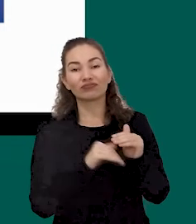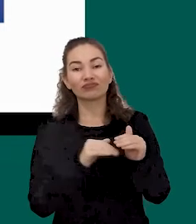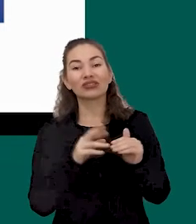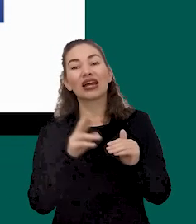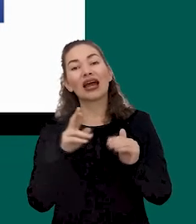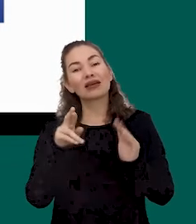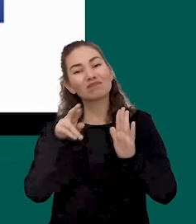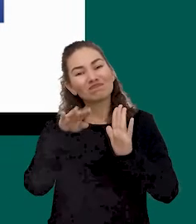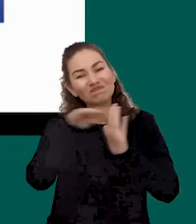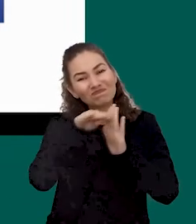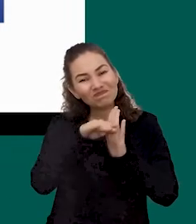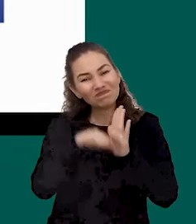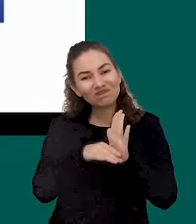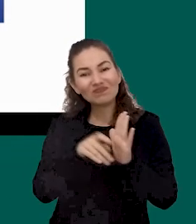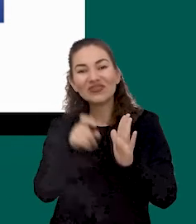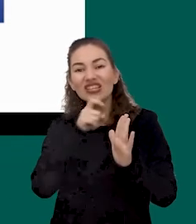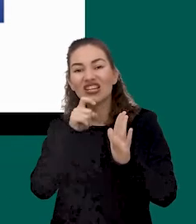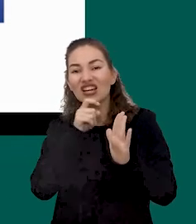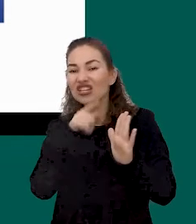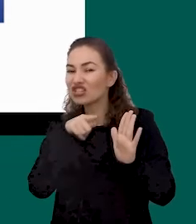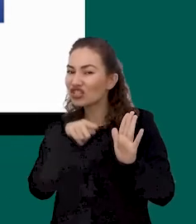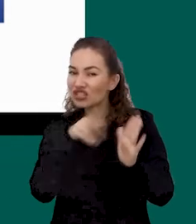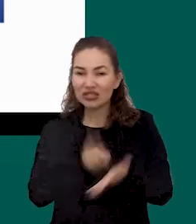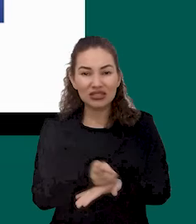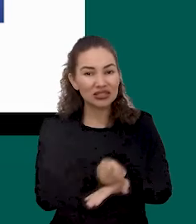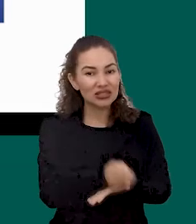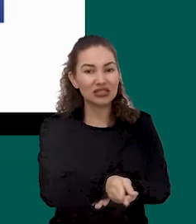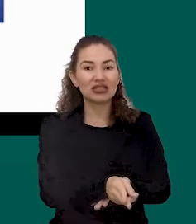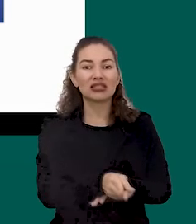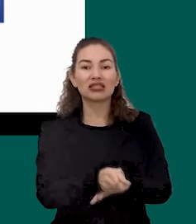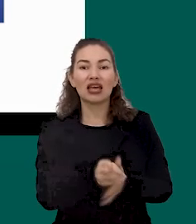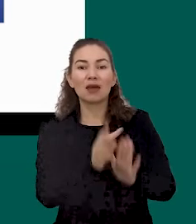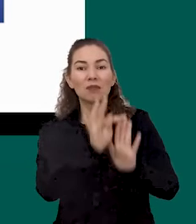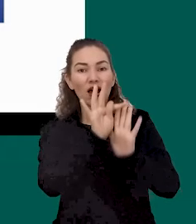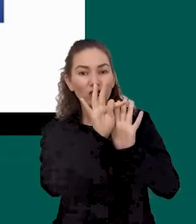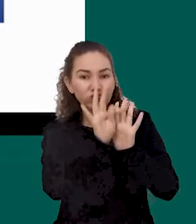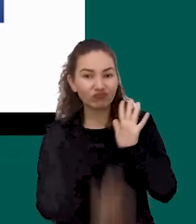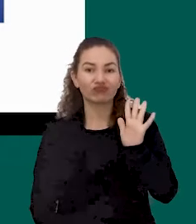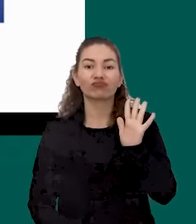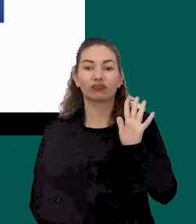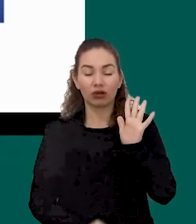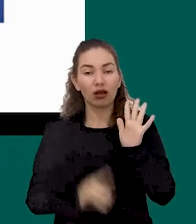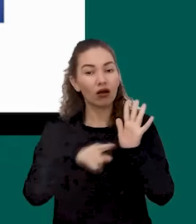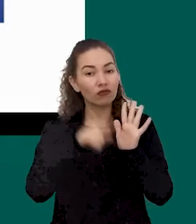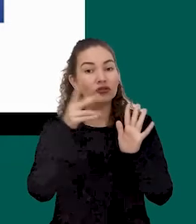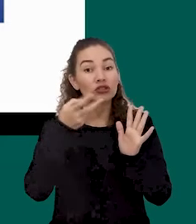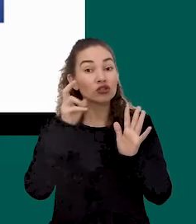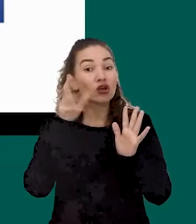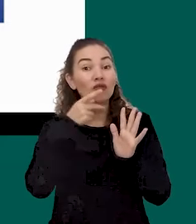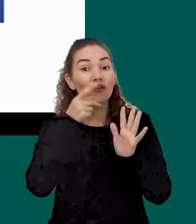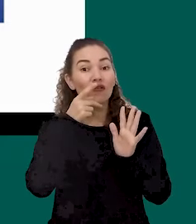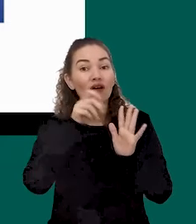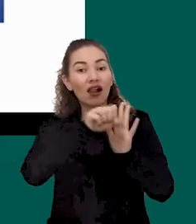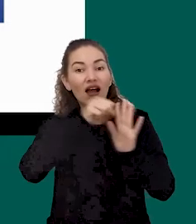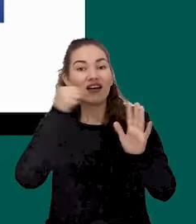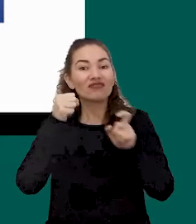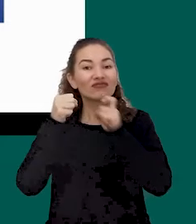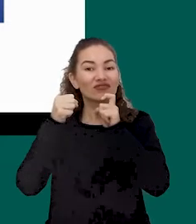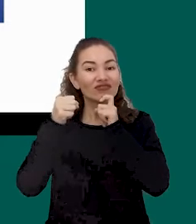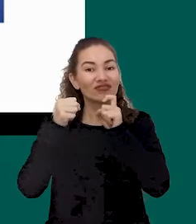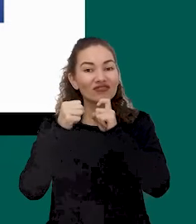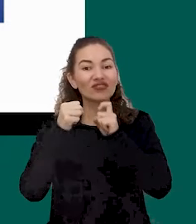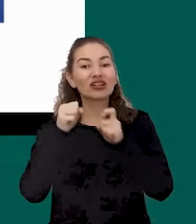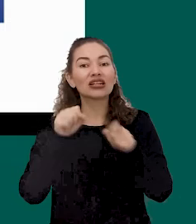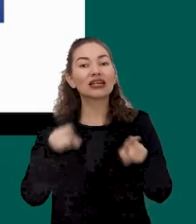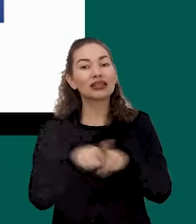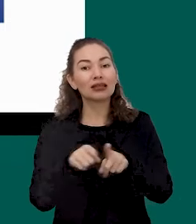rigorosa, né, com refrigeração constante, aquela coisa daqueles super freezers que vocês já devem ter ouvido falar, né, além de uma necessidade